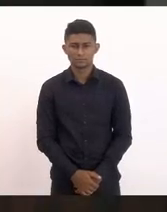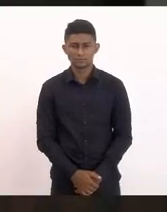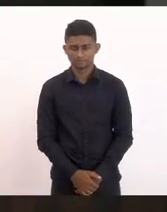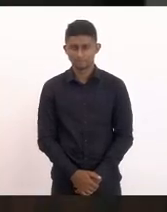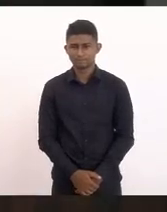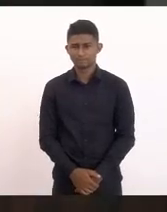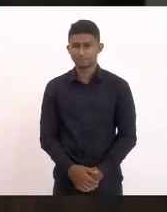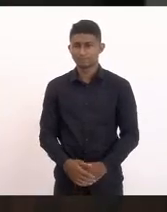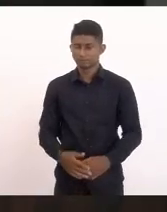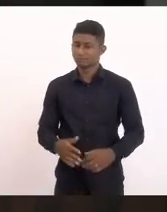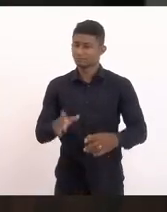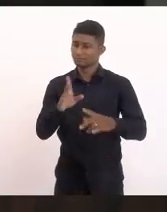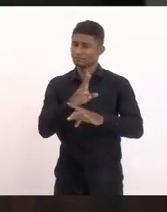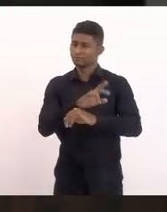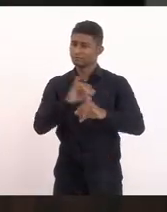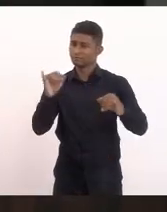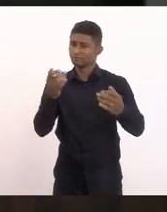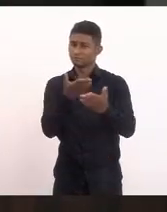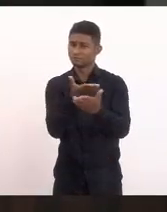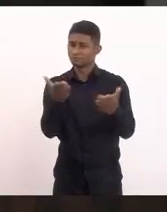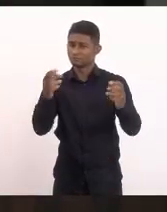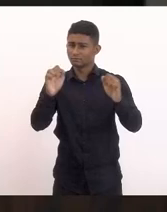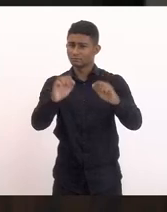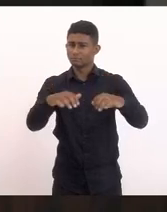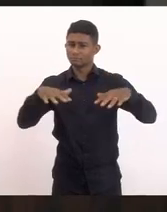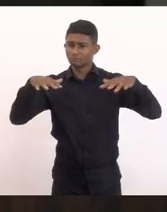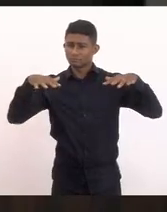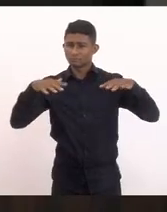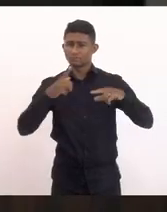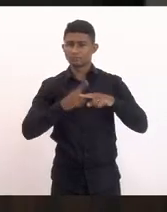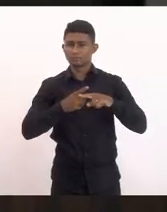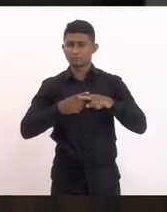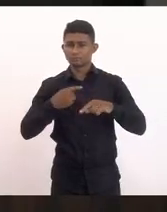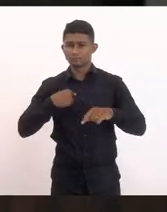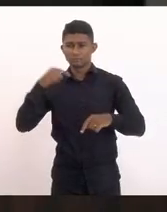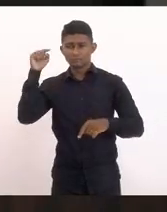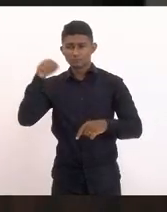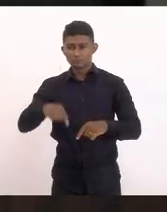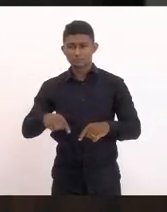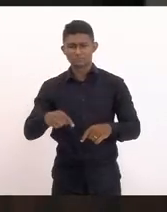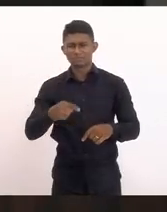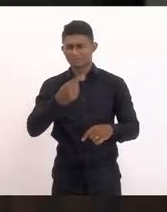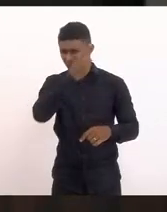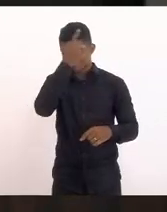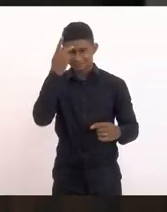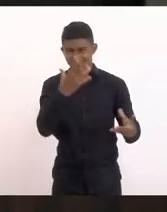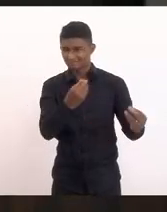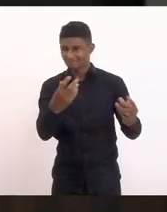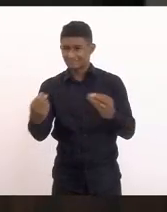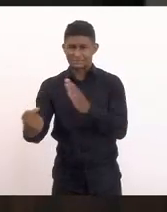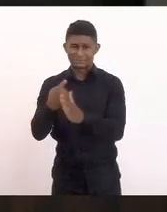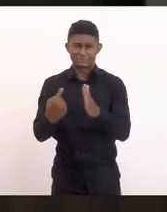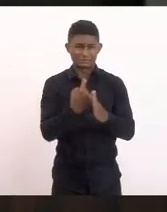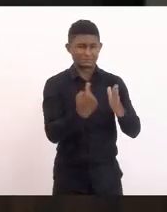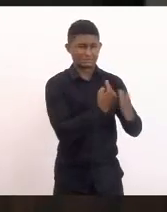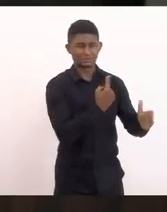Eu queria chamar a atenção do plenário, porque eu estou aqui sendo bombardeado em relação aos